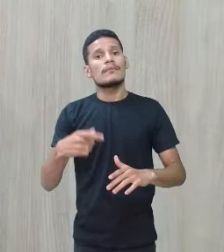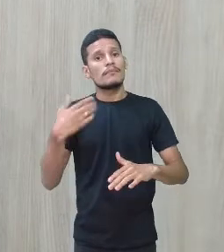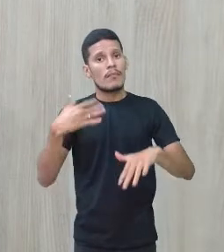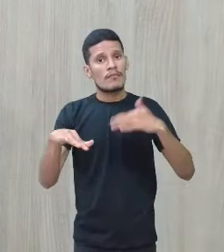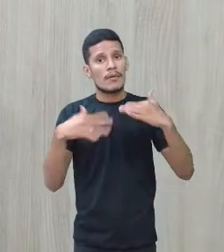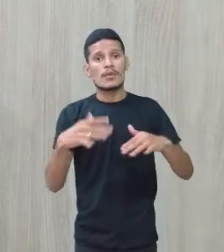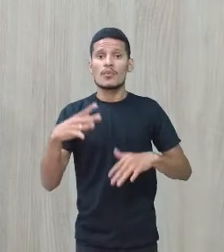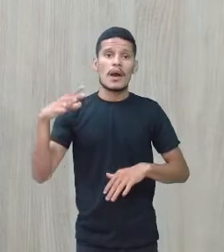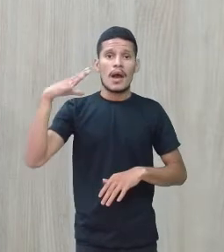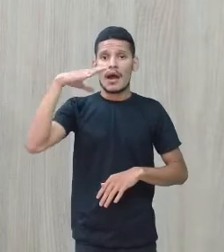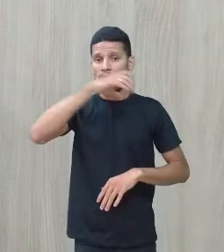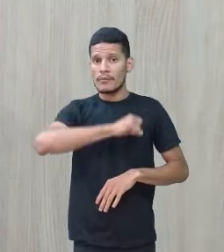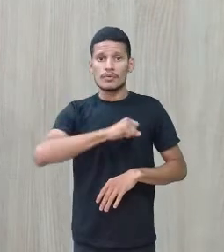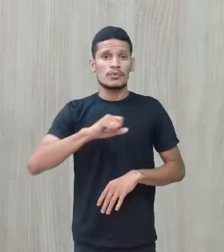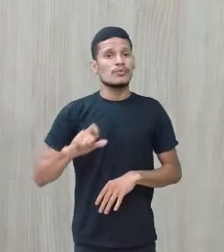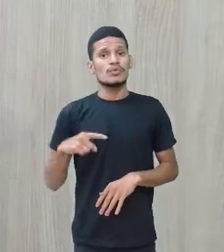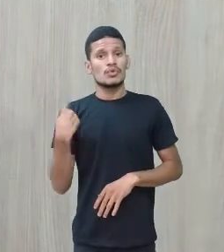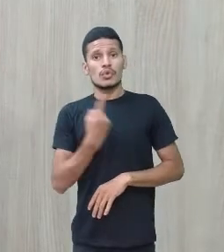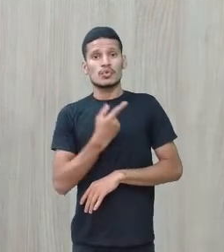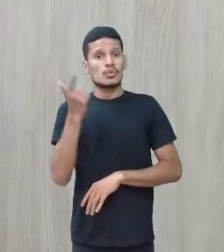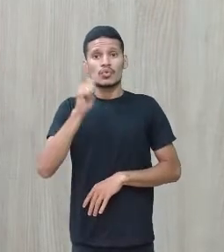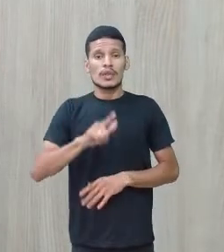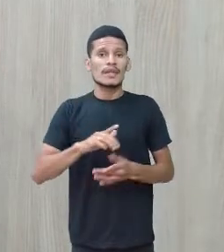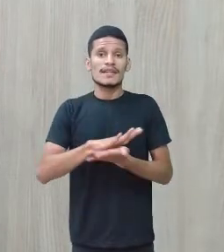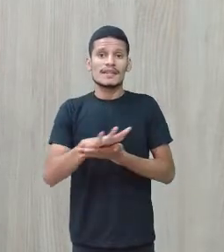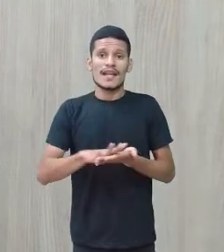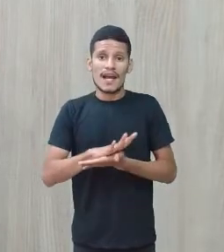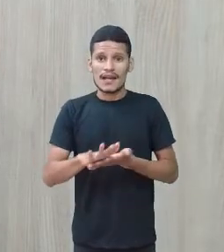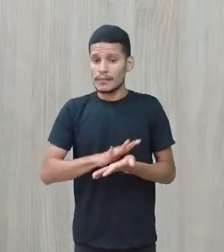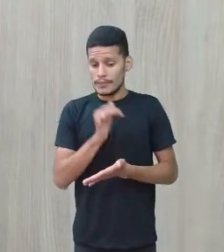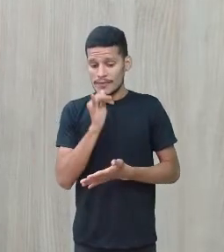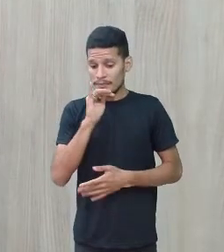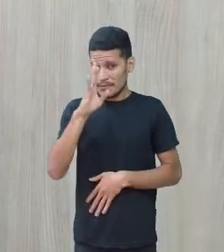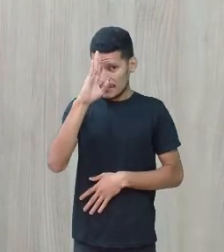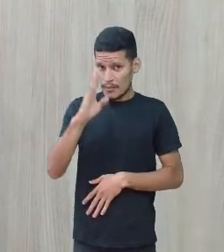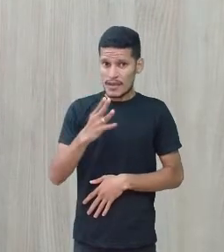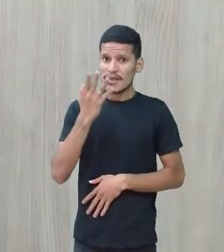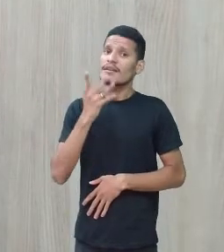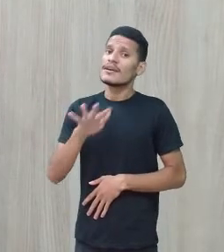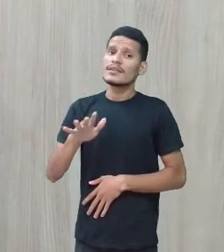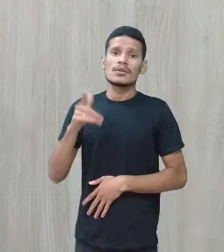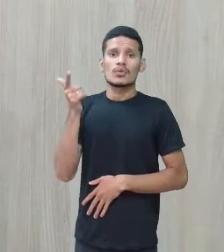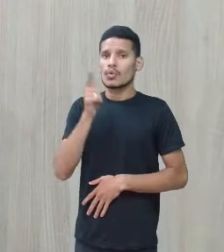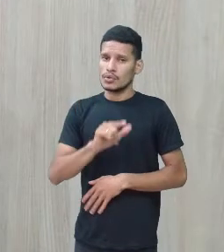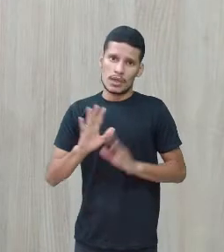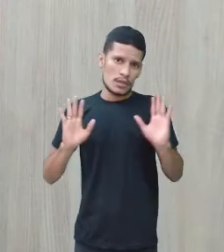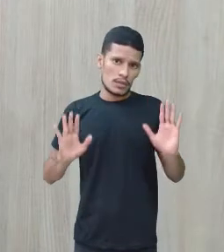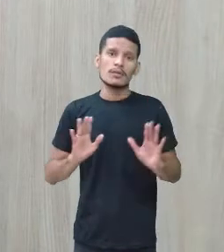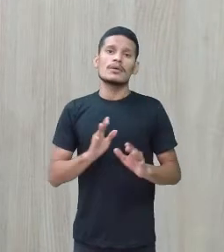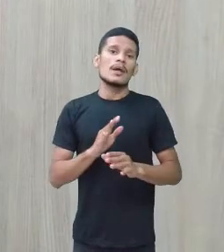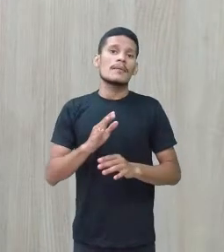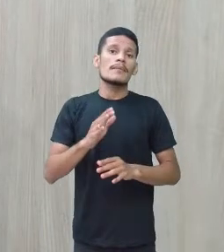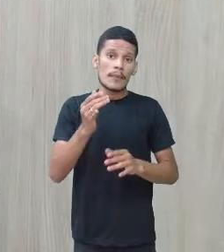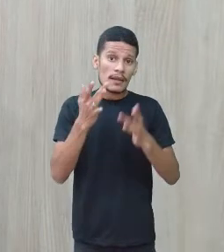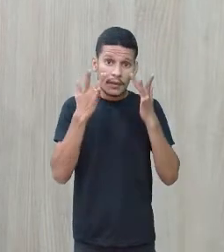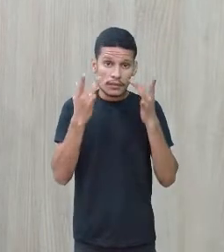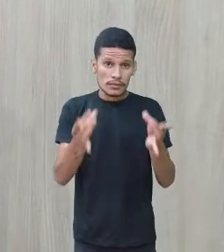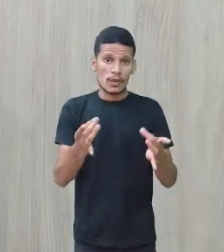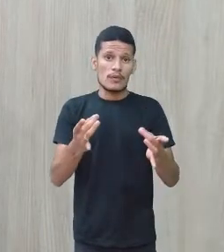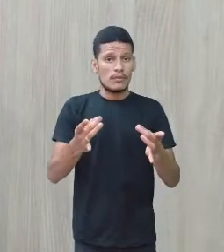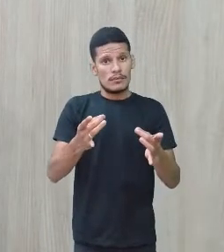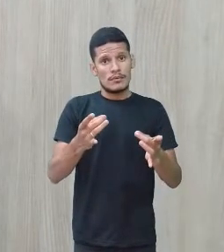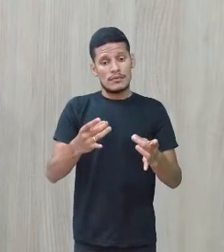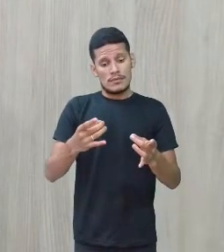acontece muito rápido, né, professora? A gente não consegue fazer, principalmente uma criança não consegue. Então, o máximo de alerta máximo, a